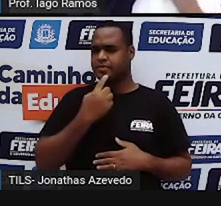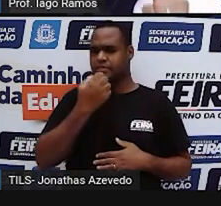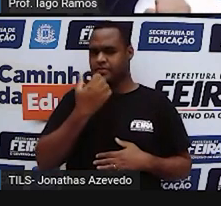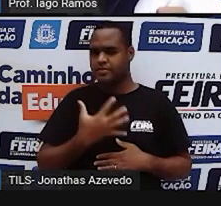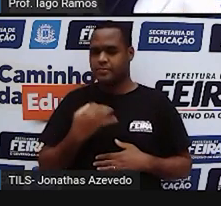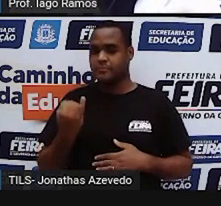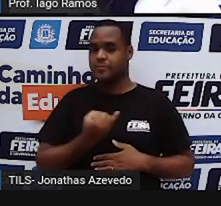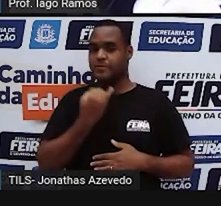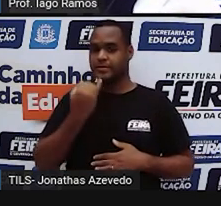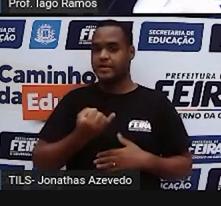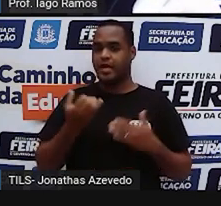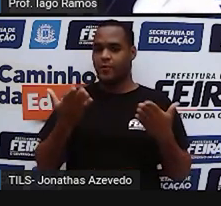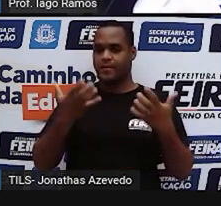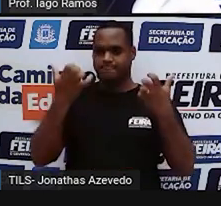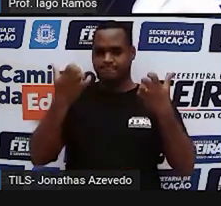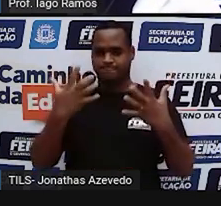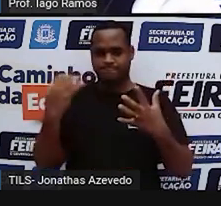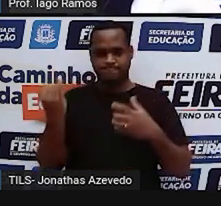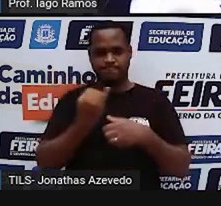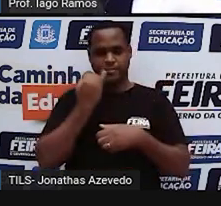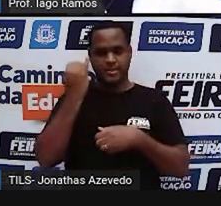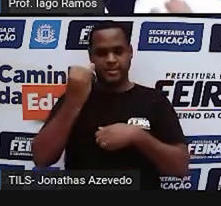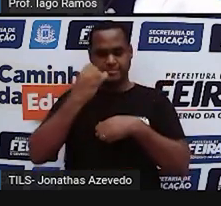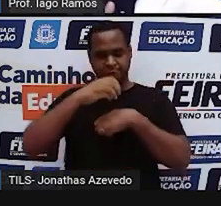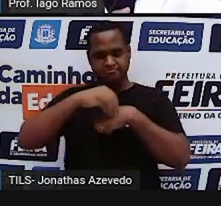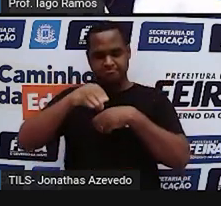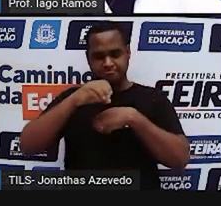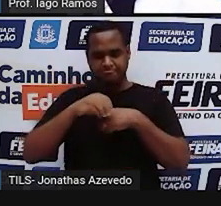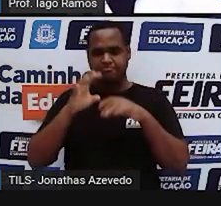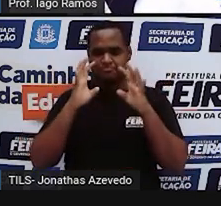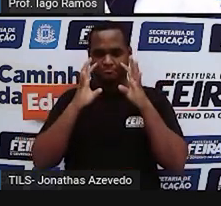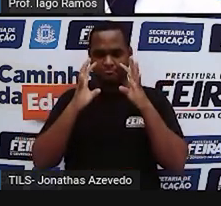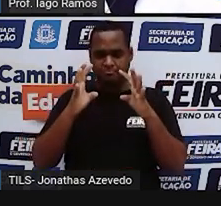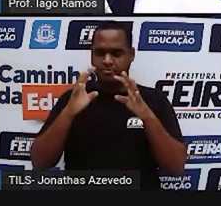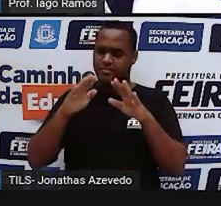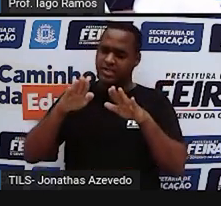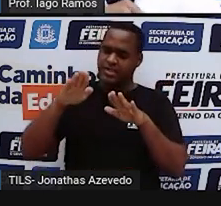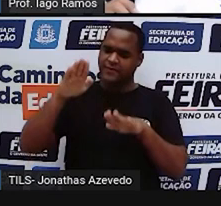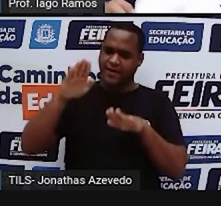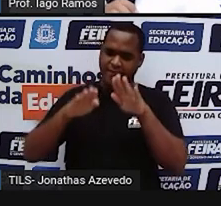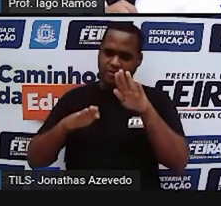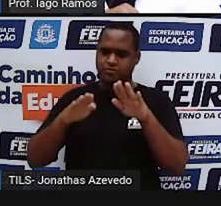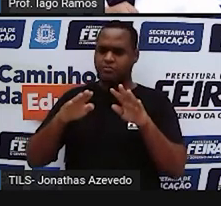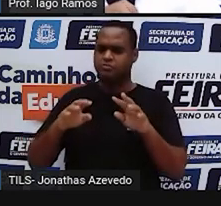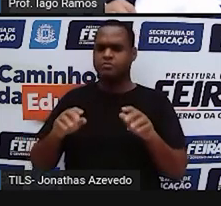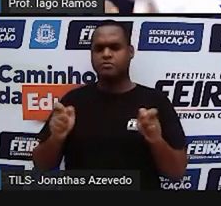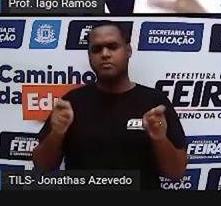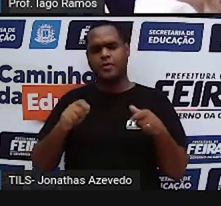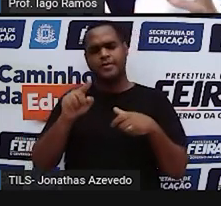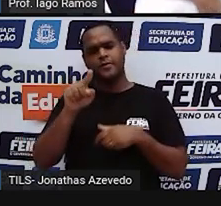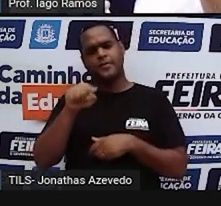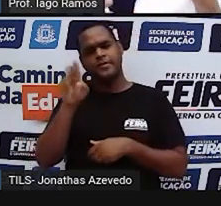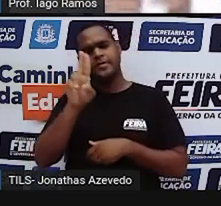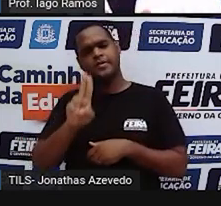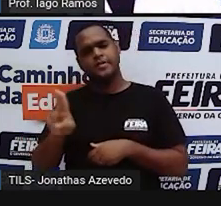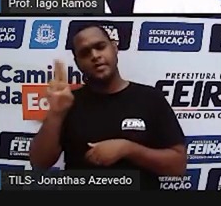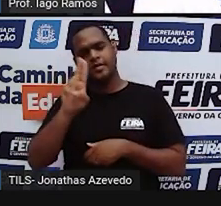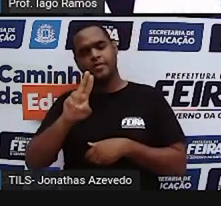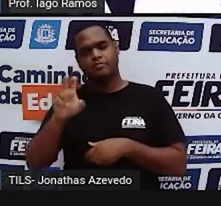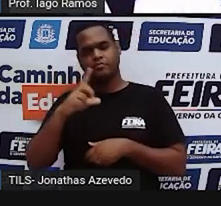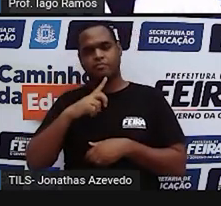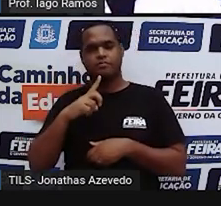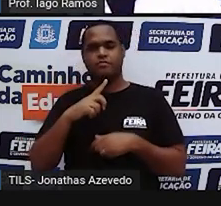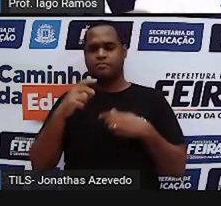é que vai ser importante tá E essa variação de grandezas a gente vai usar né